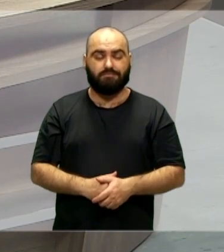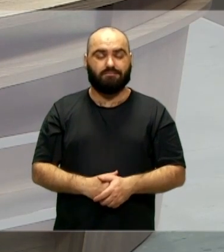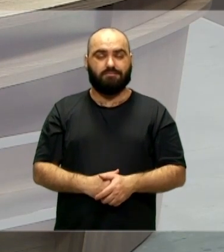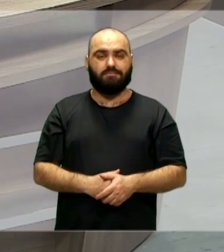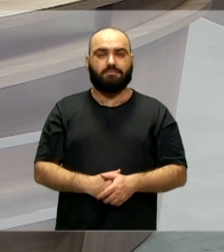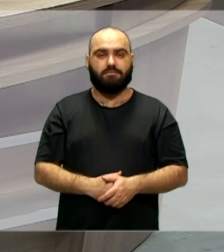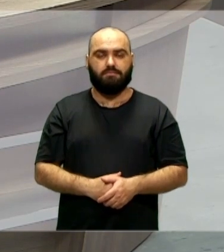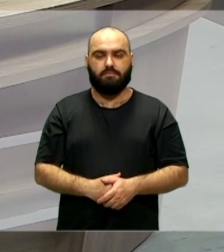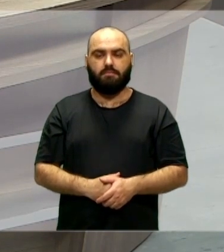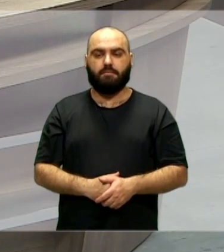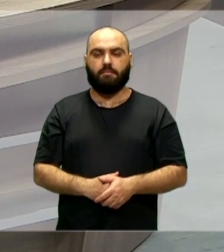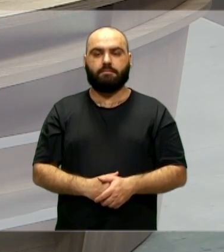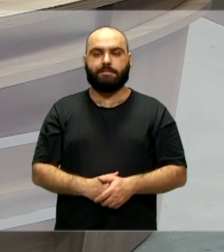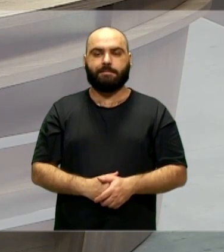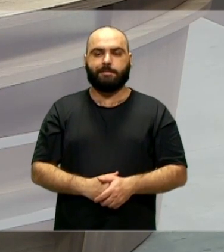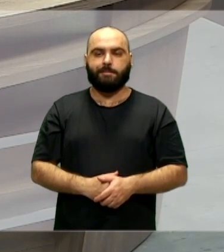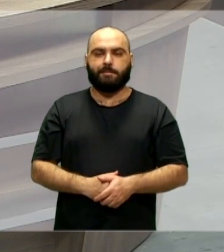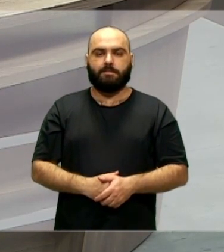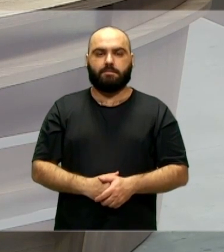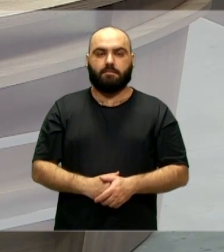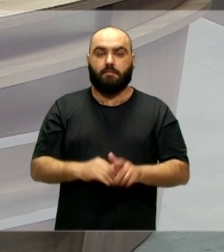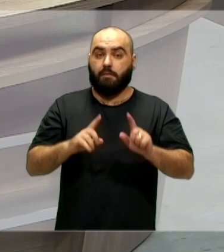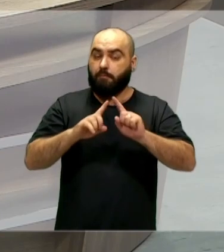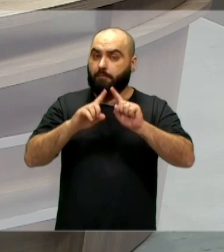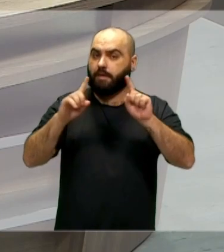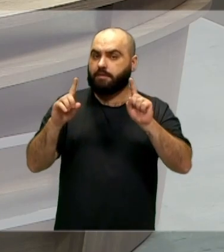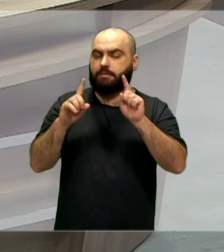Mas assim, então tem